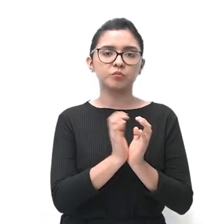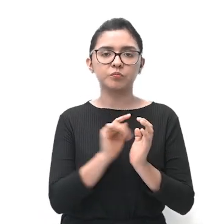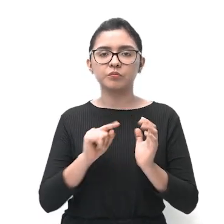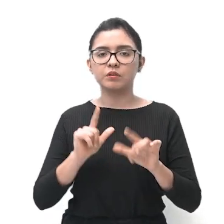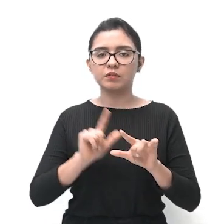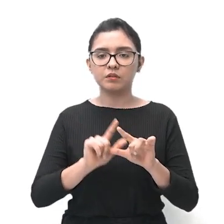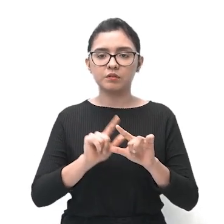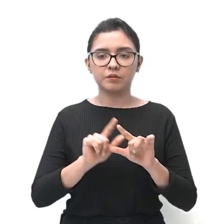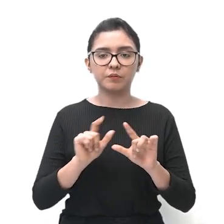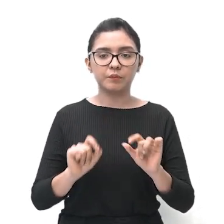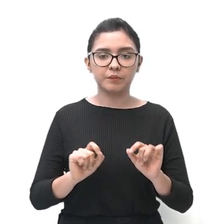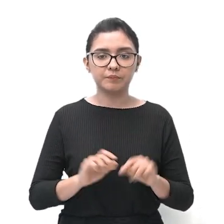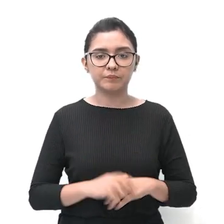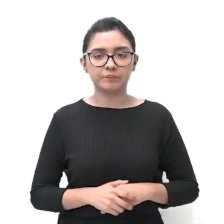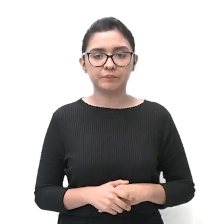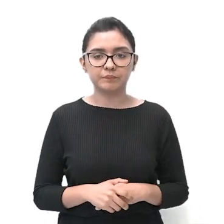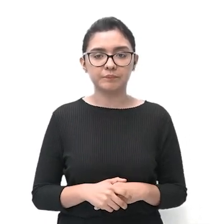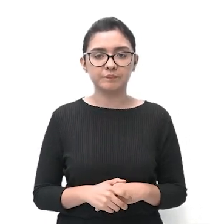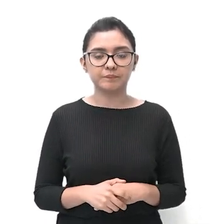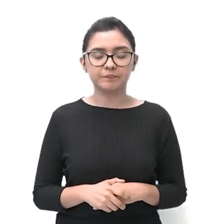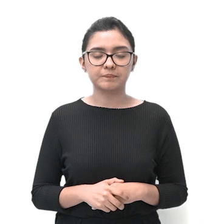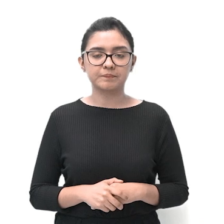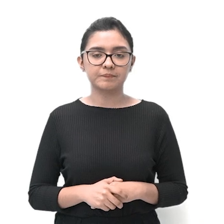aqui em relação